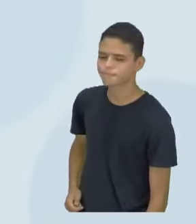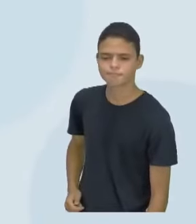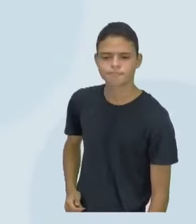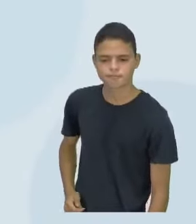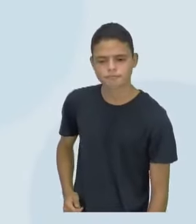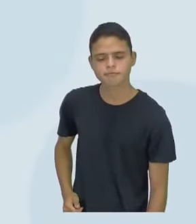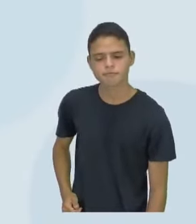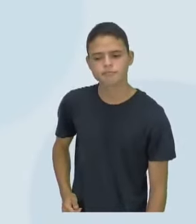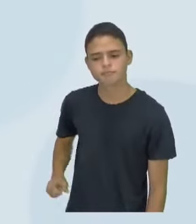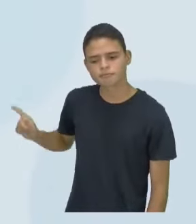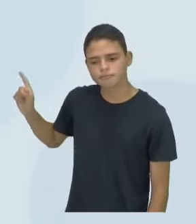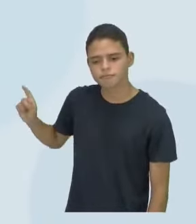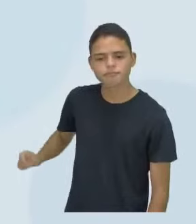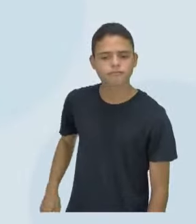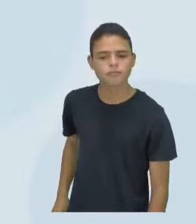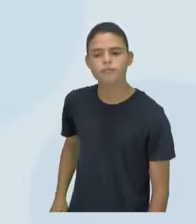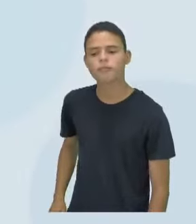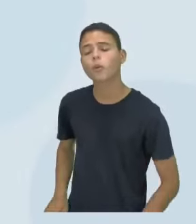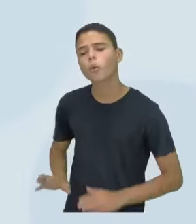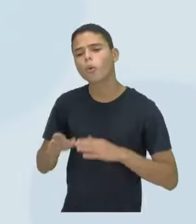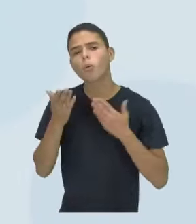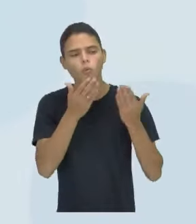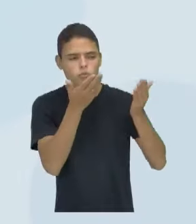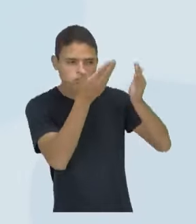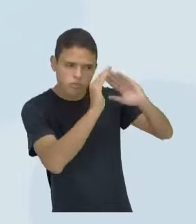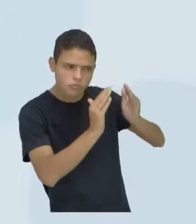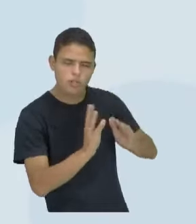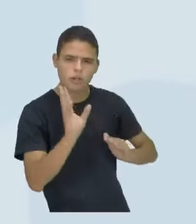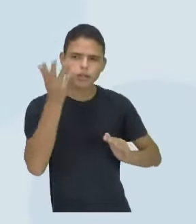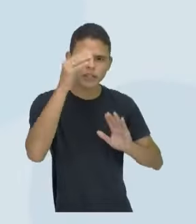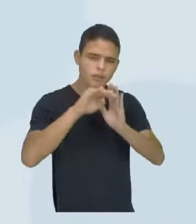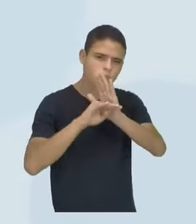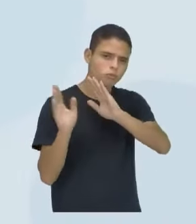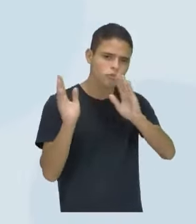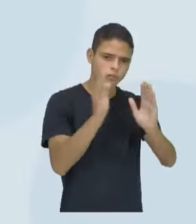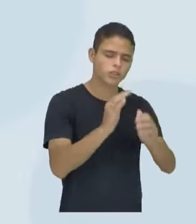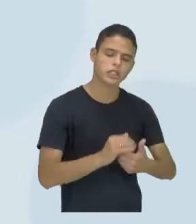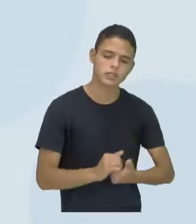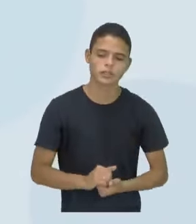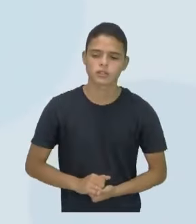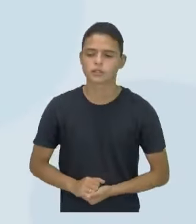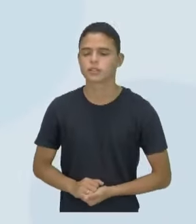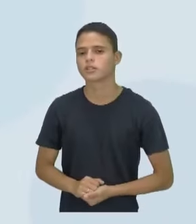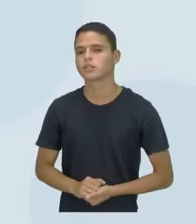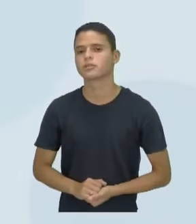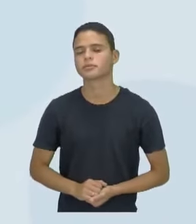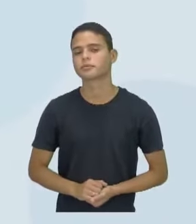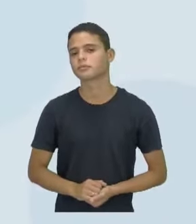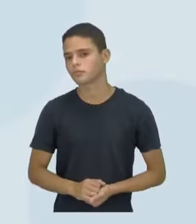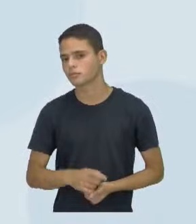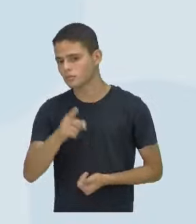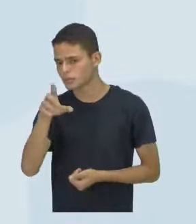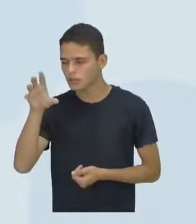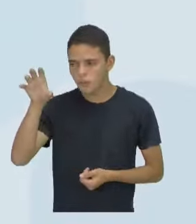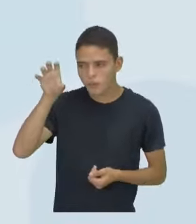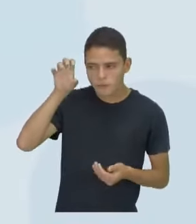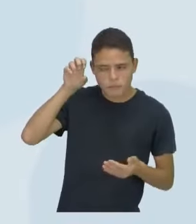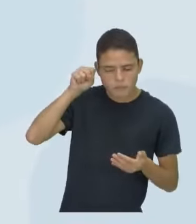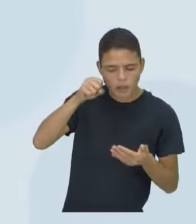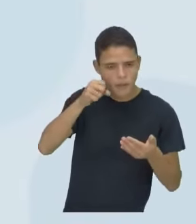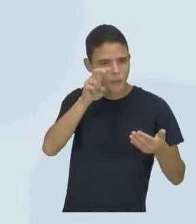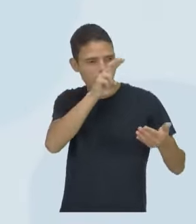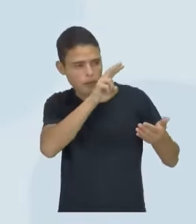the video? Que tipo de desastres naturais aparecem aí no vídeo, tá? Então, enquanto vocês ou ouvem e assistem